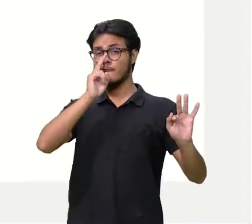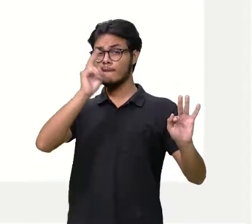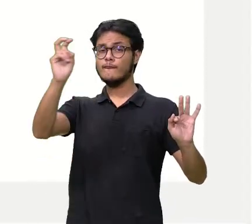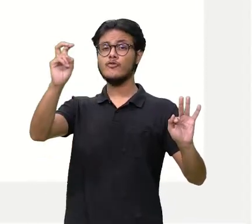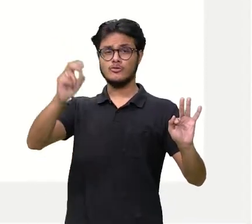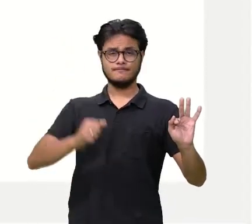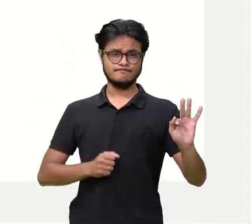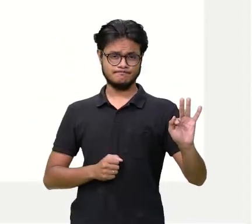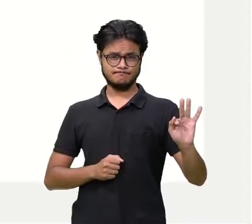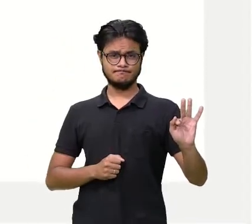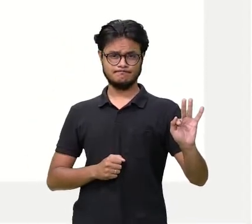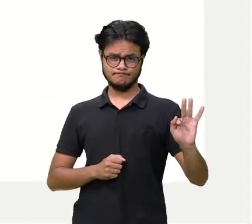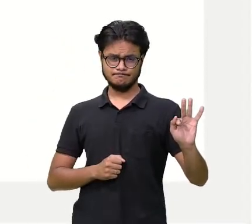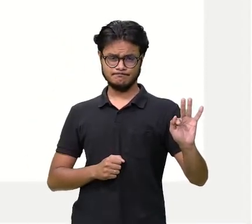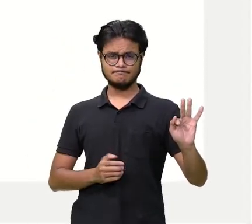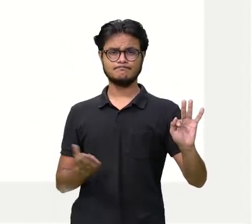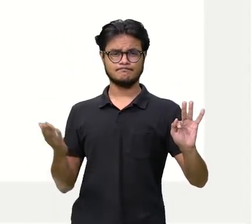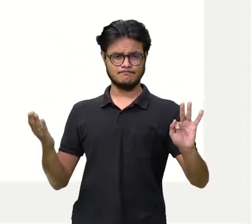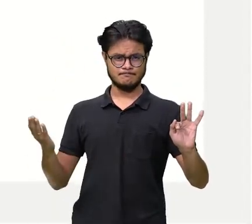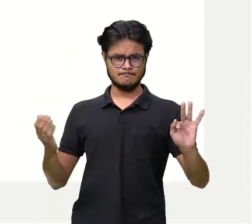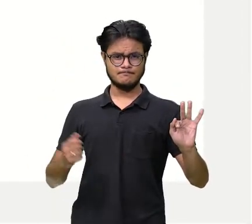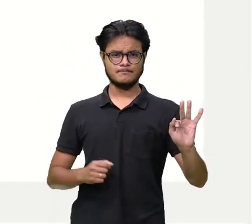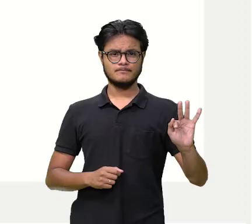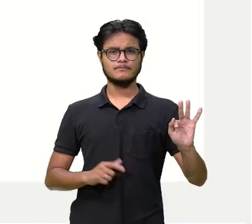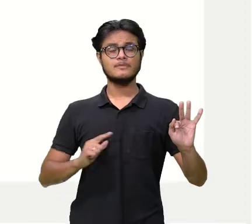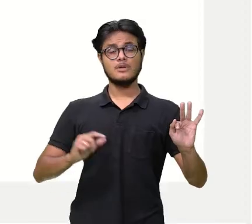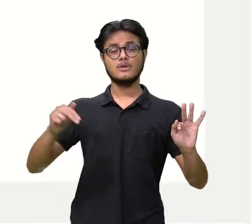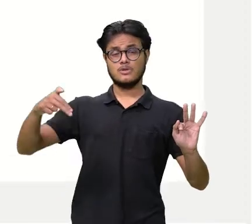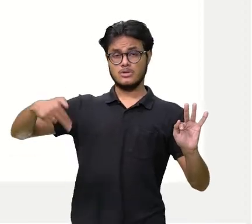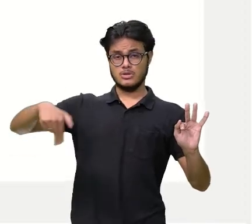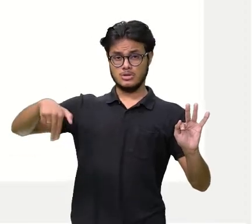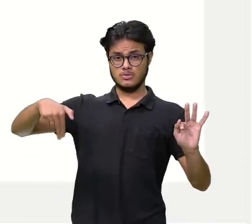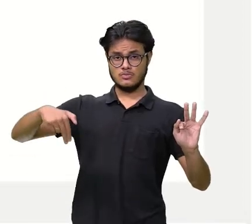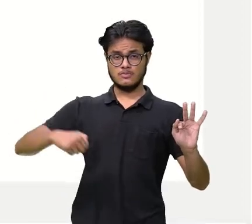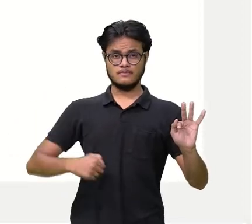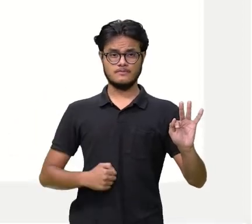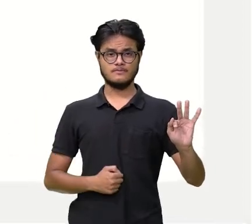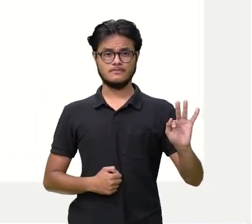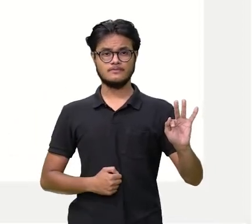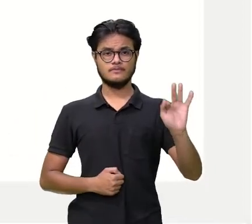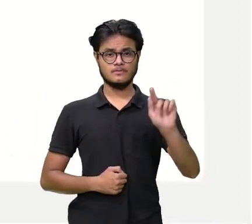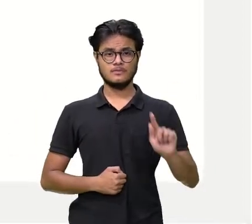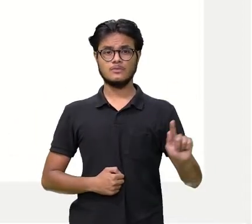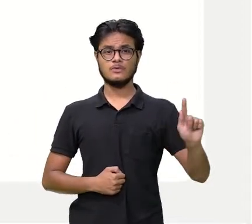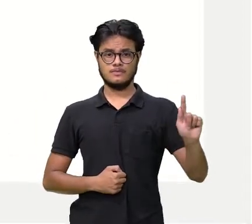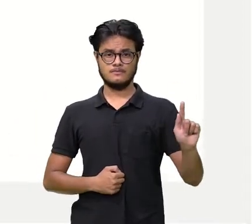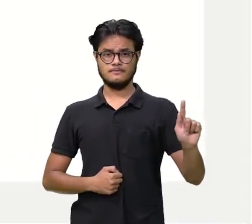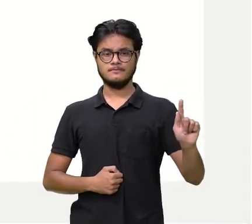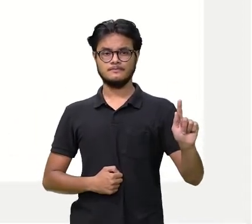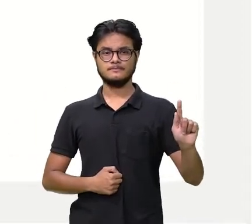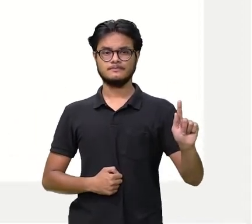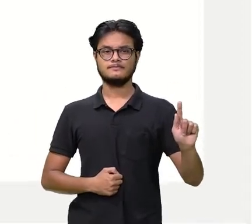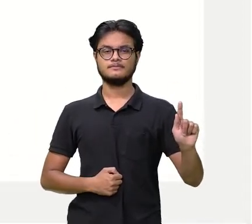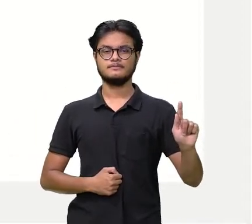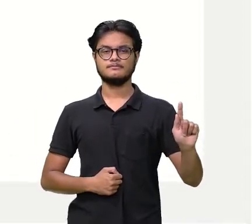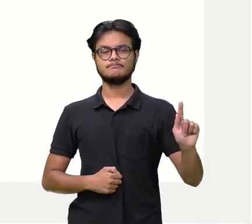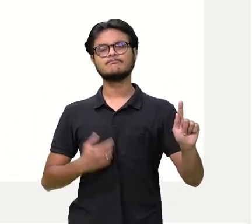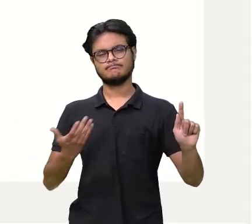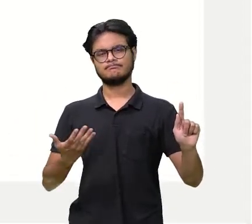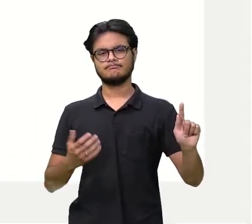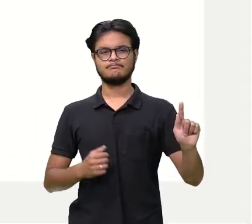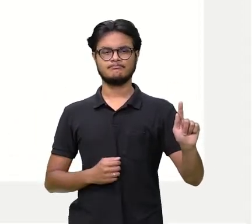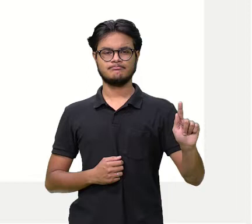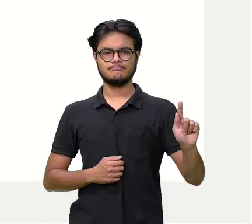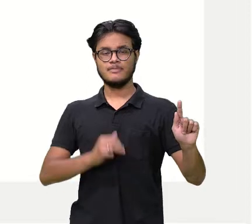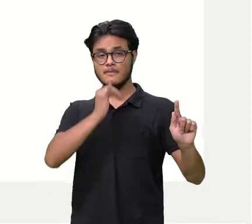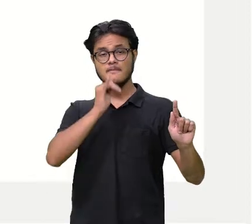força gravitacional, que é dado em Newton. G é a nossa constante de proporcionalidade, é a